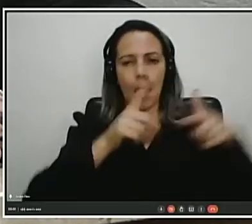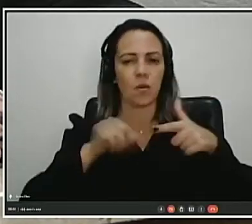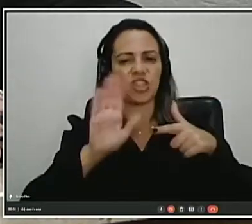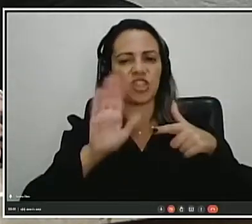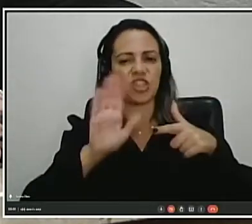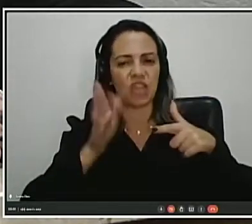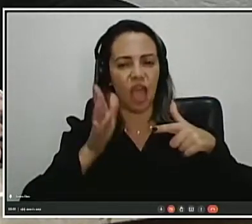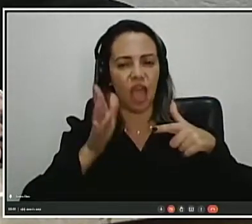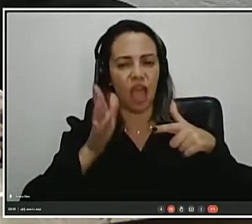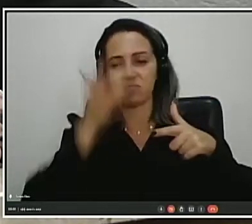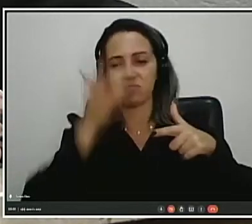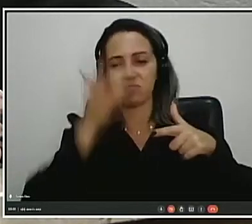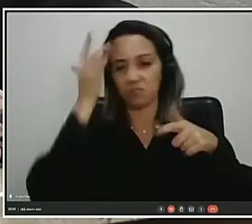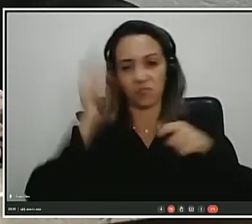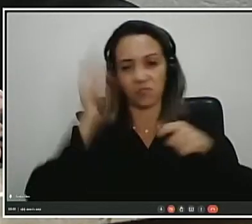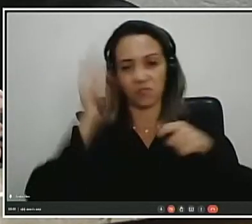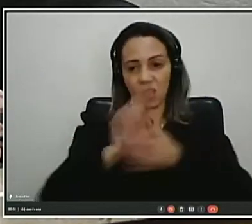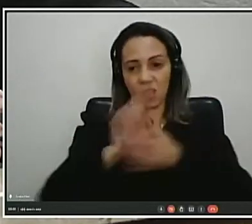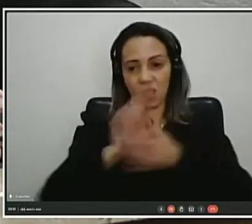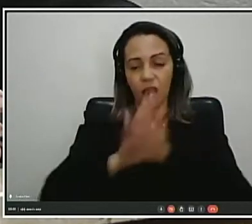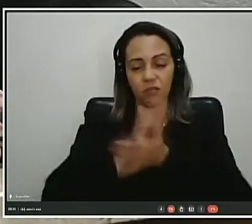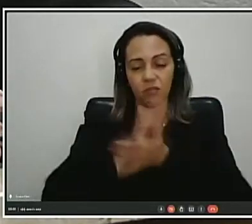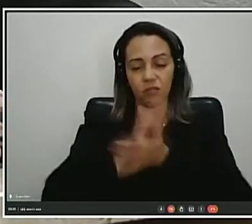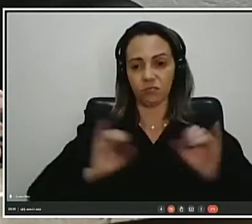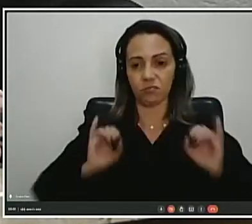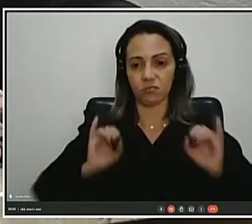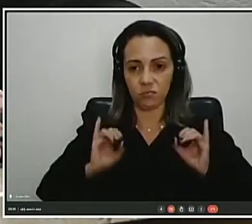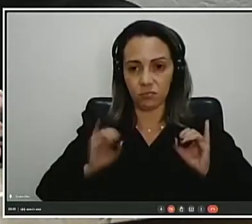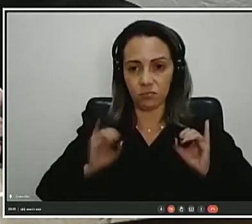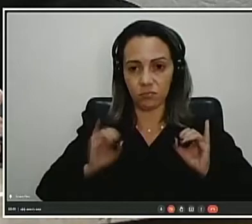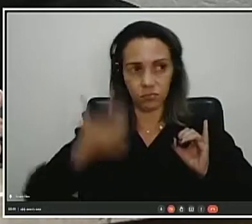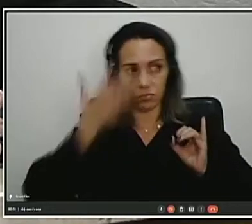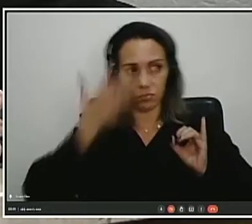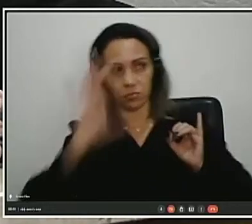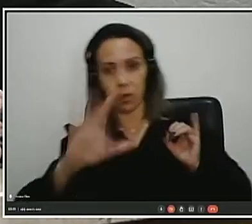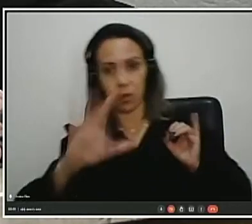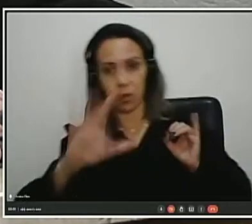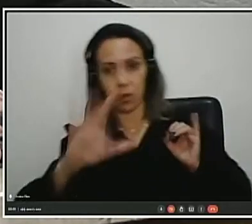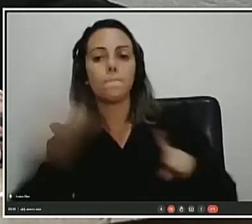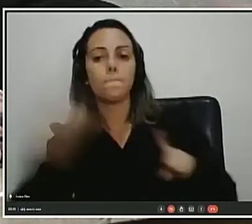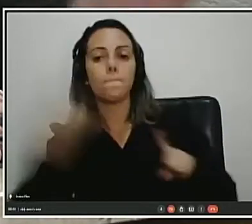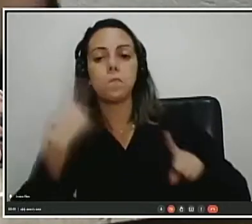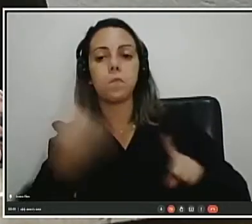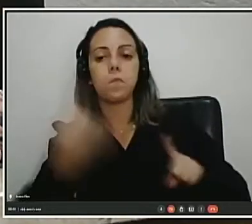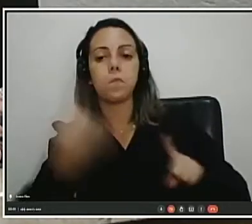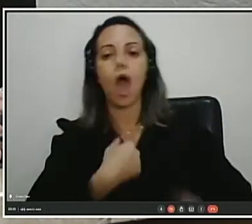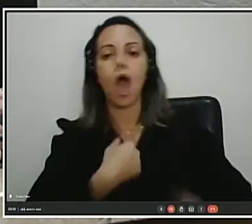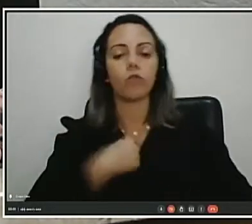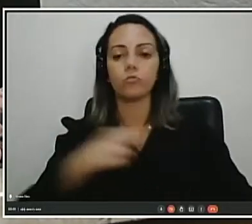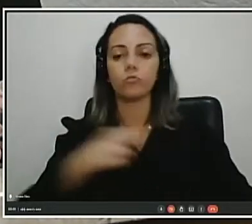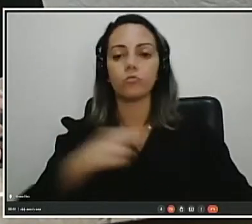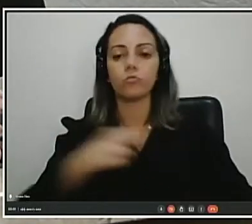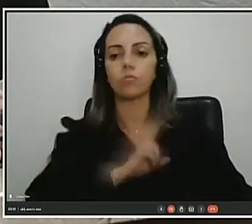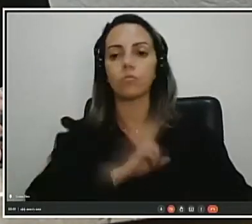lá, ninguém não fazia nada. Não sei por que eu não tive uma resposta